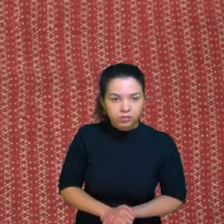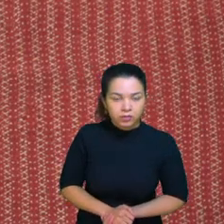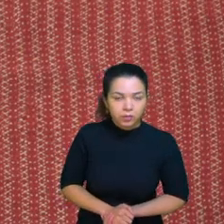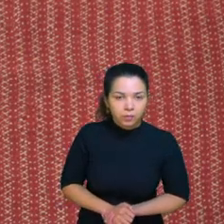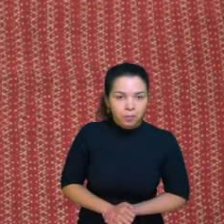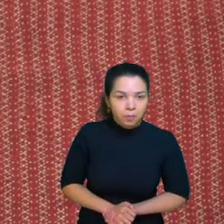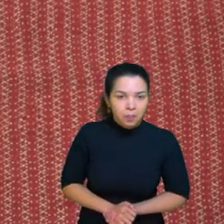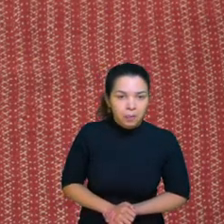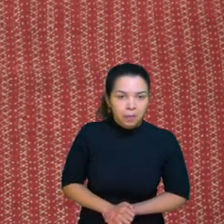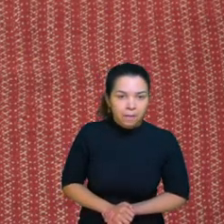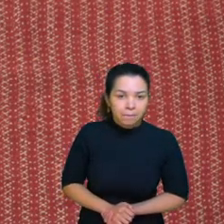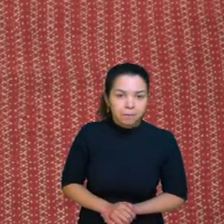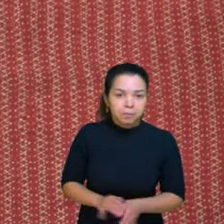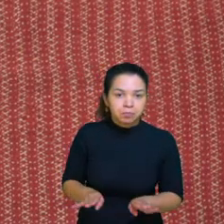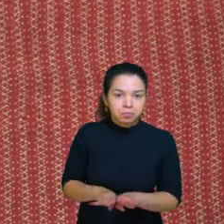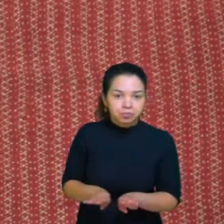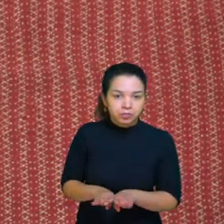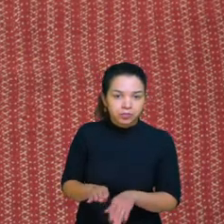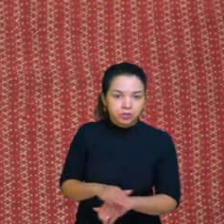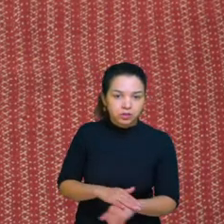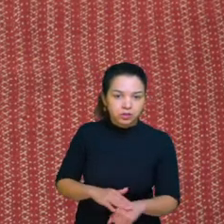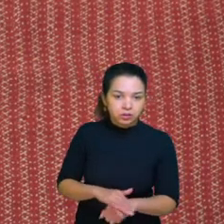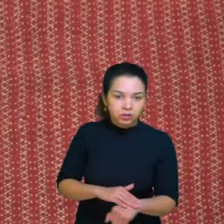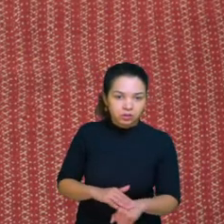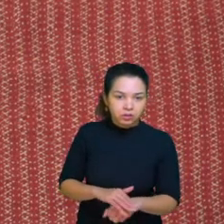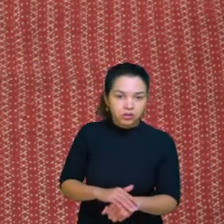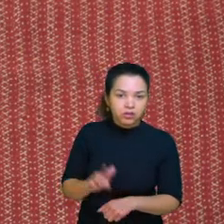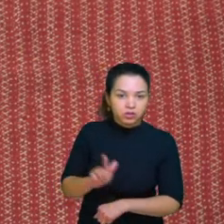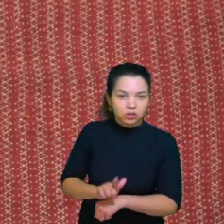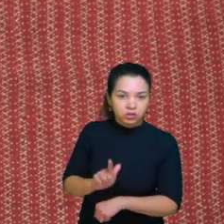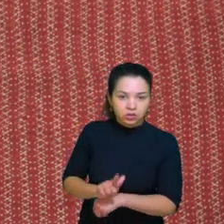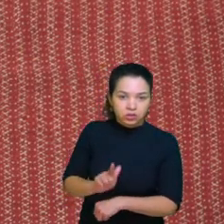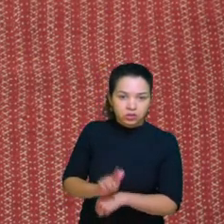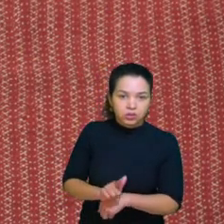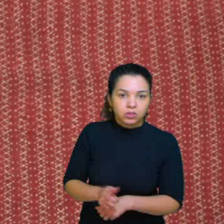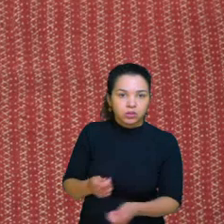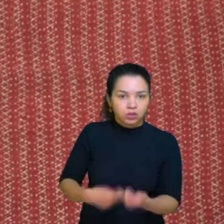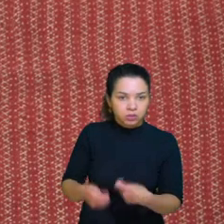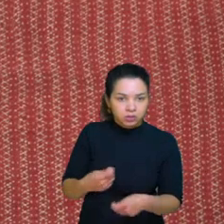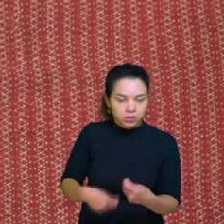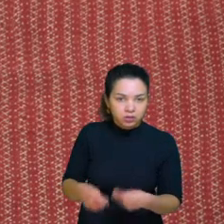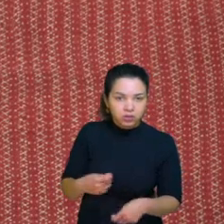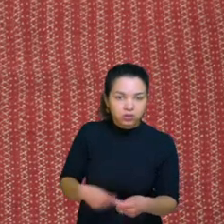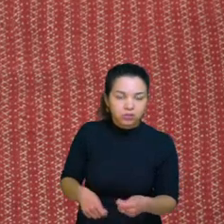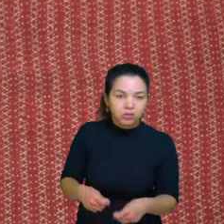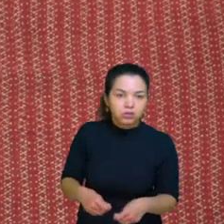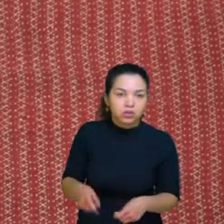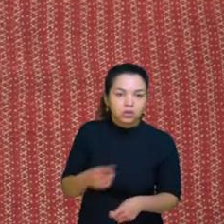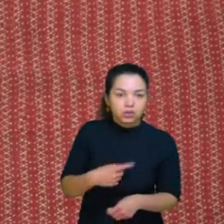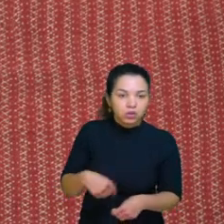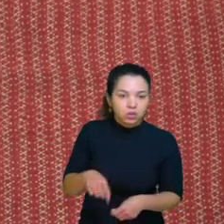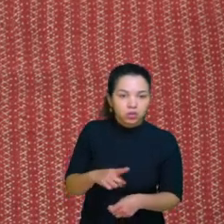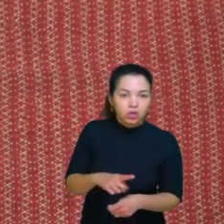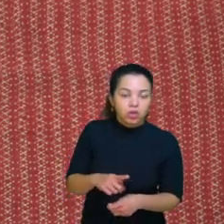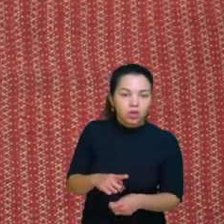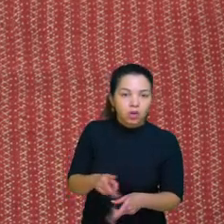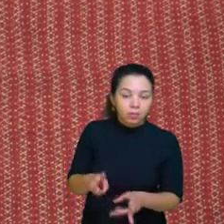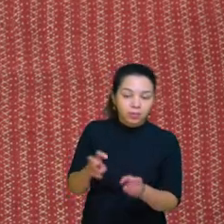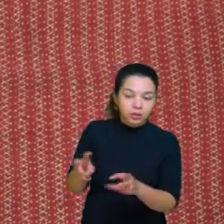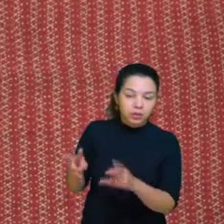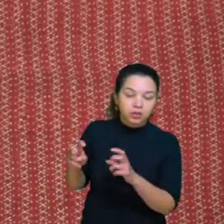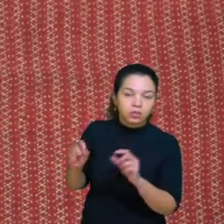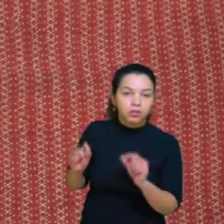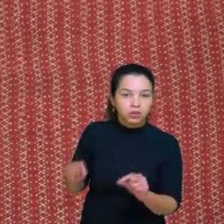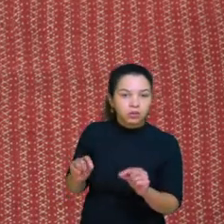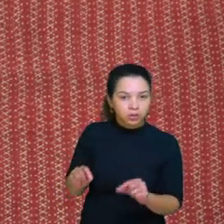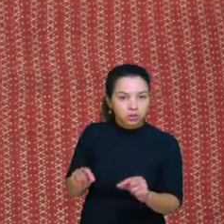e em conversando com o os gestores né o administrativo o que a gente tem encontrado que eu tenho encontrado